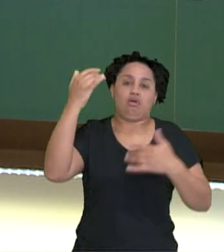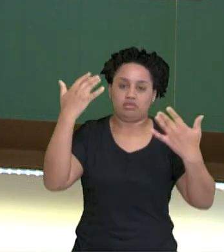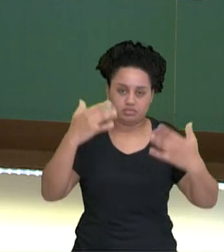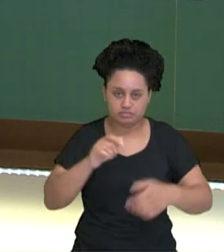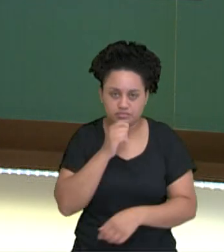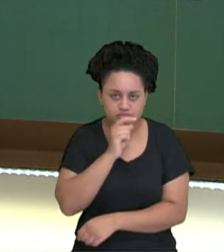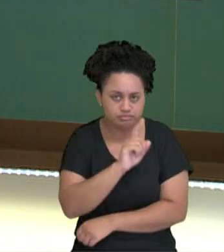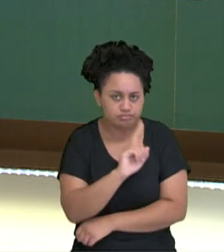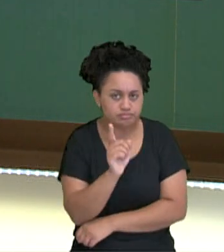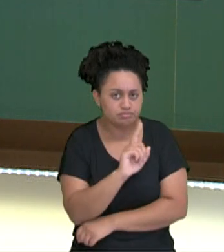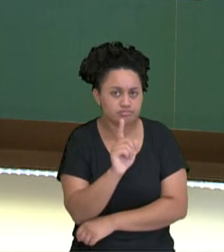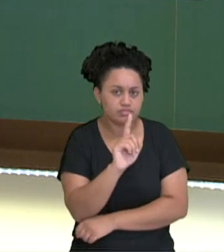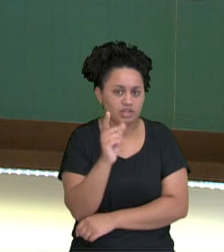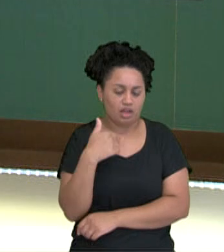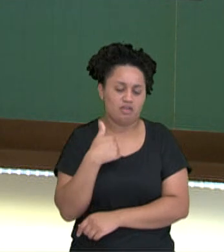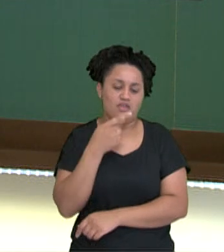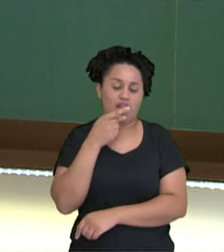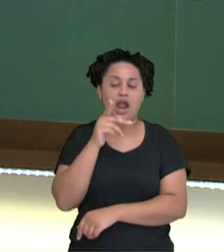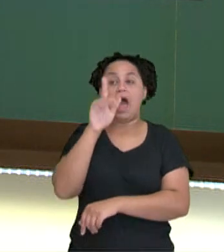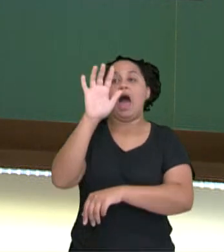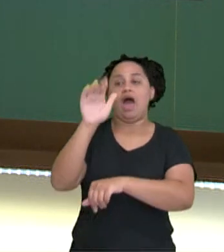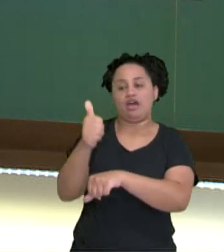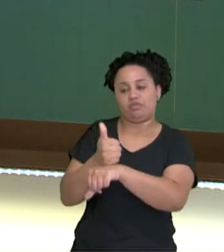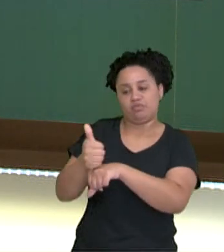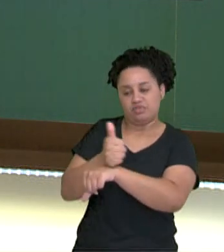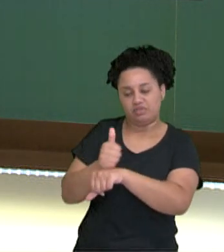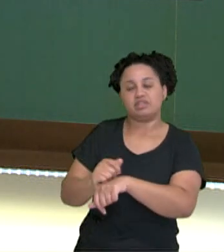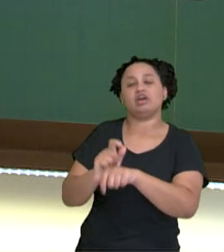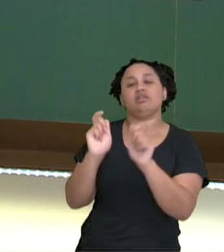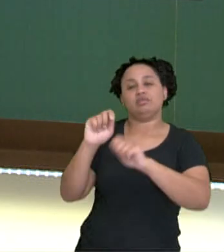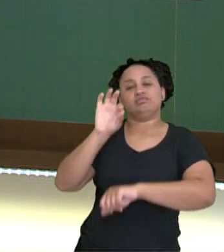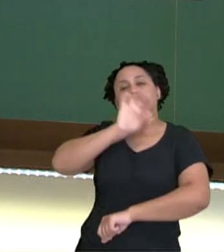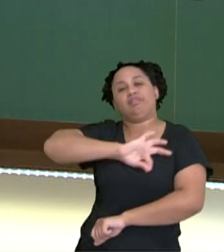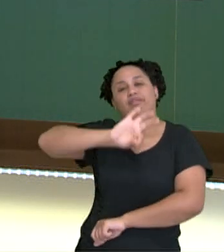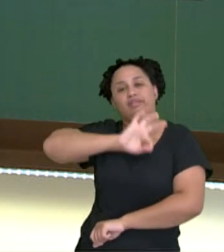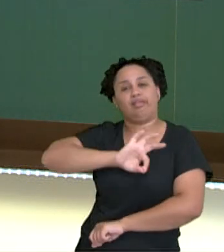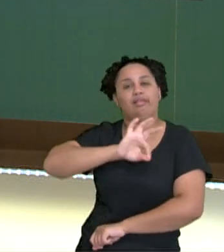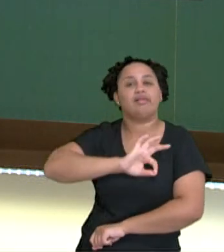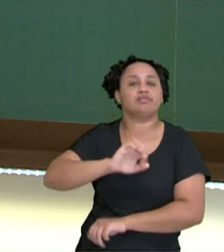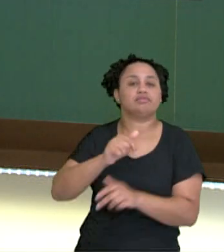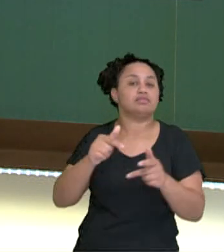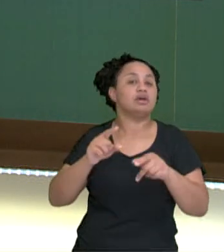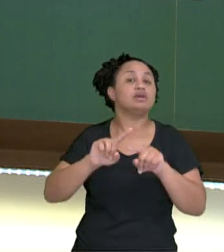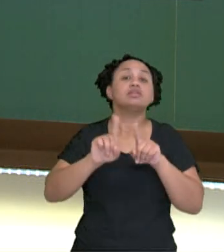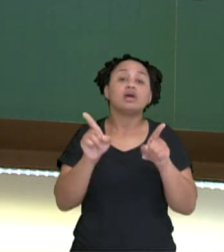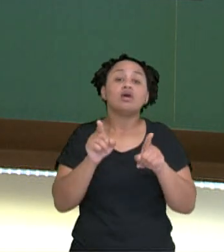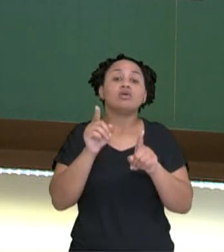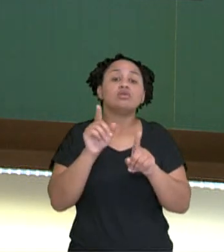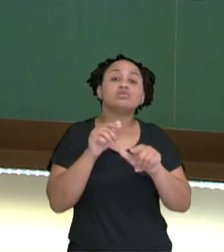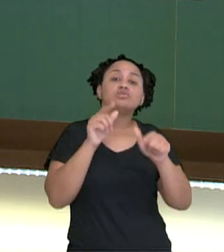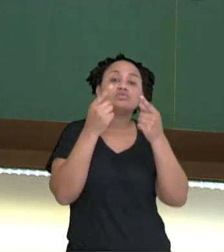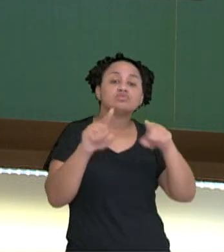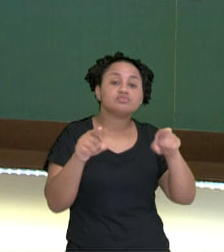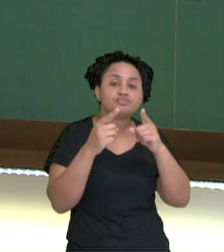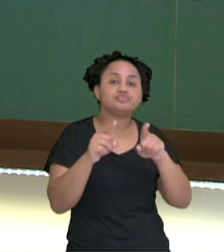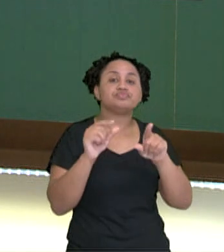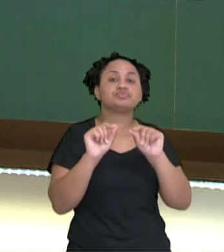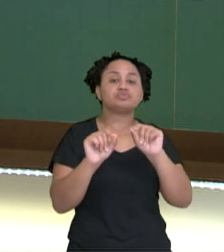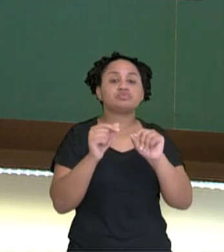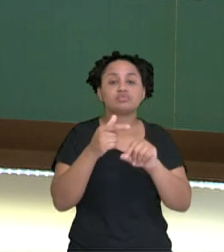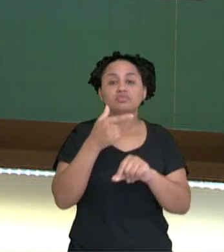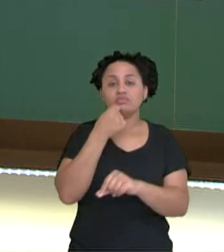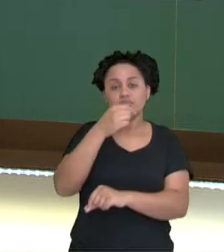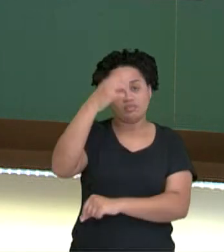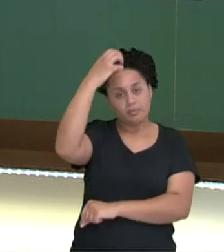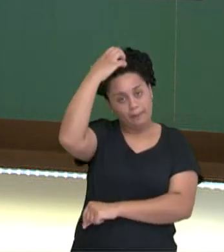a ponto de ser considerado uma profissão remunerada, e os músicos então eram contratados pela nobreza e a